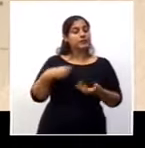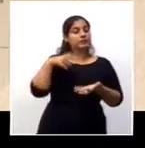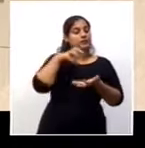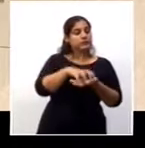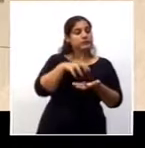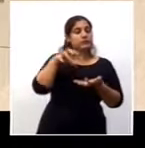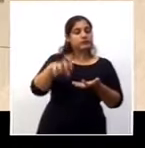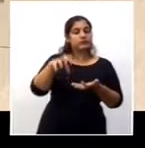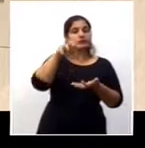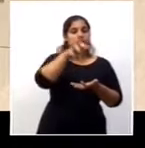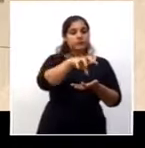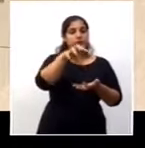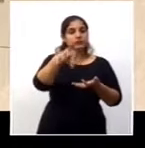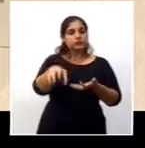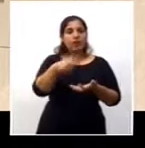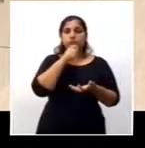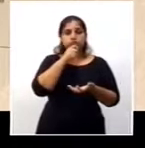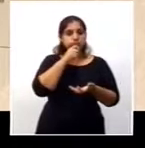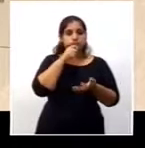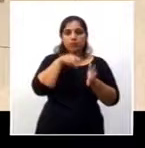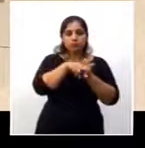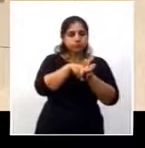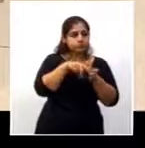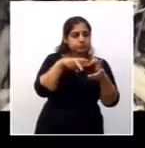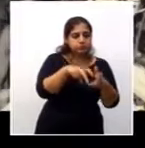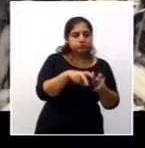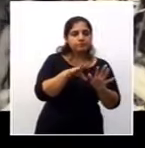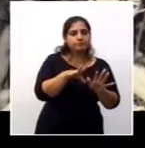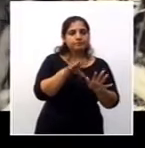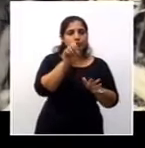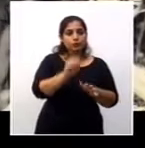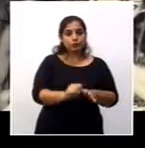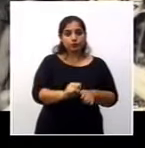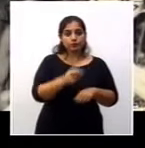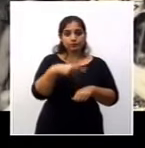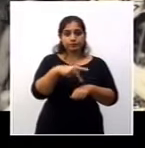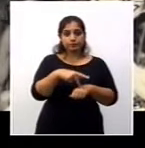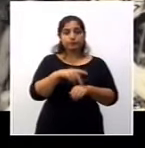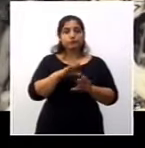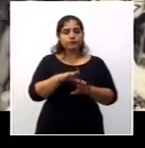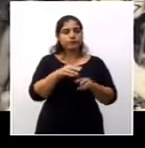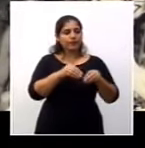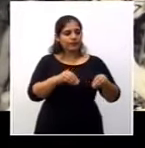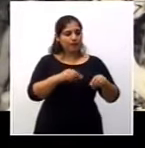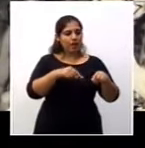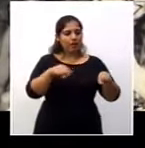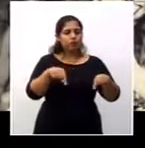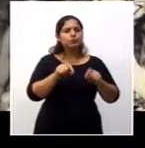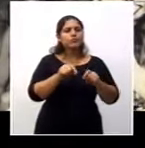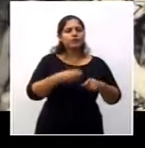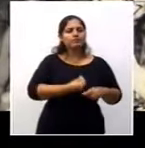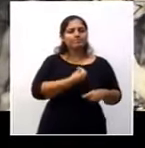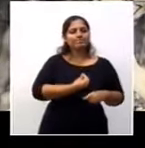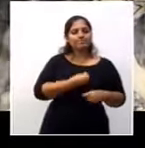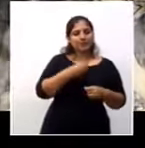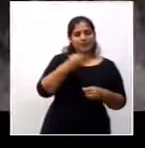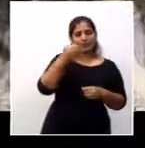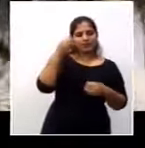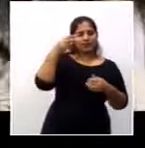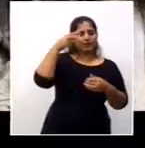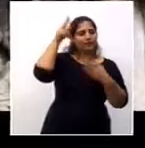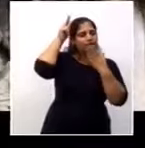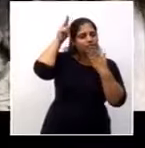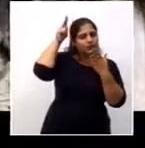as grandes áreas inexploradas do sul do país. Essas terras eram habitadas por índios que